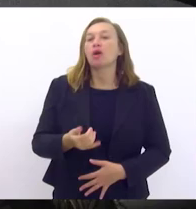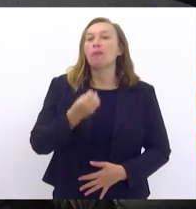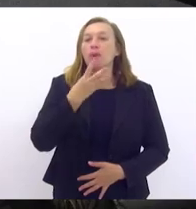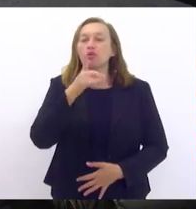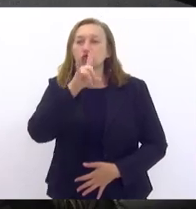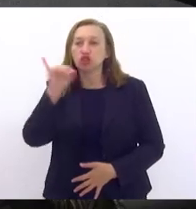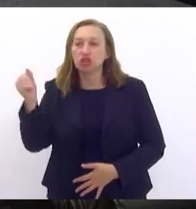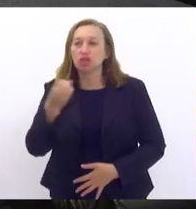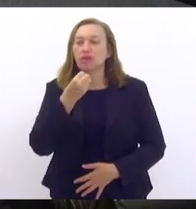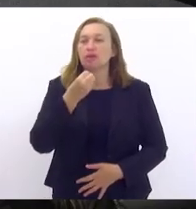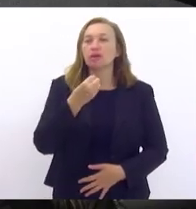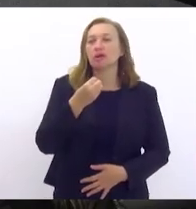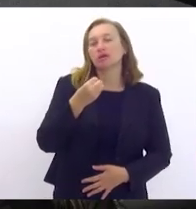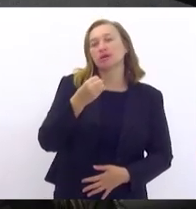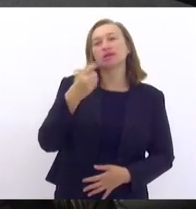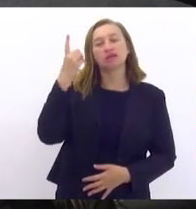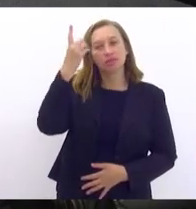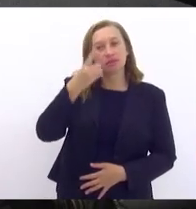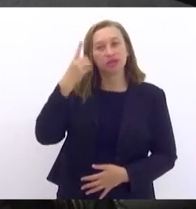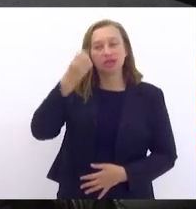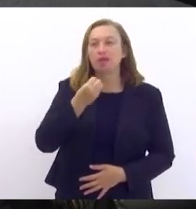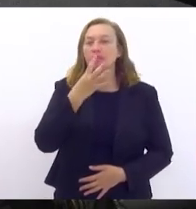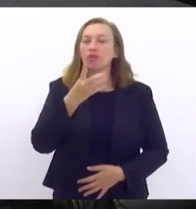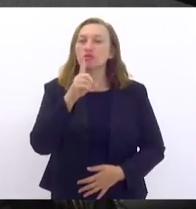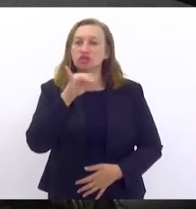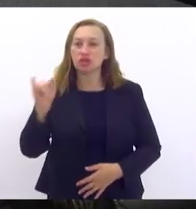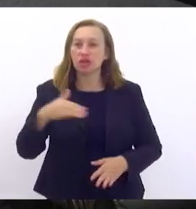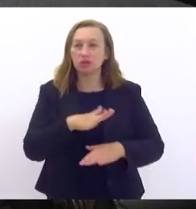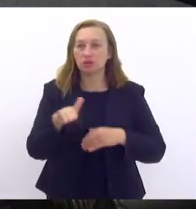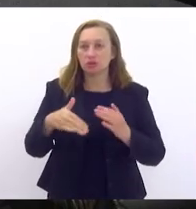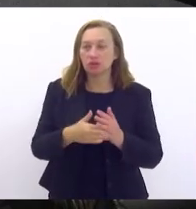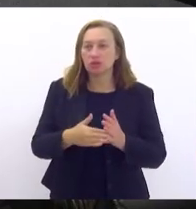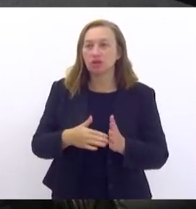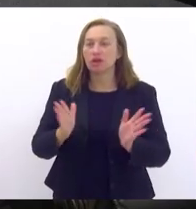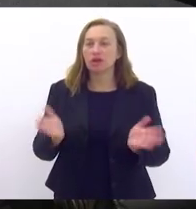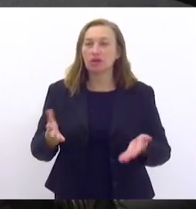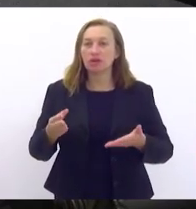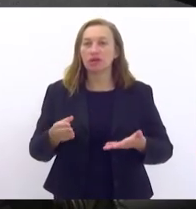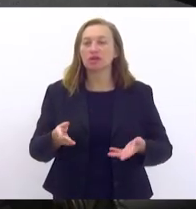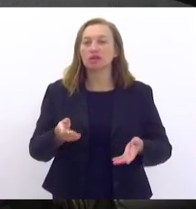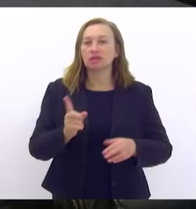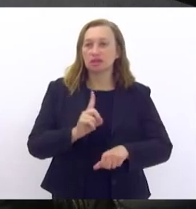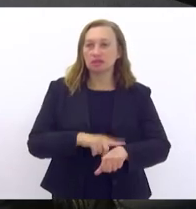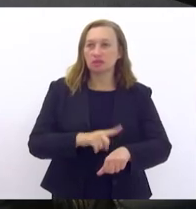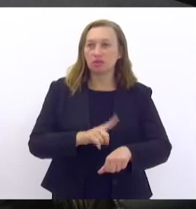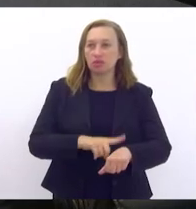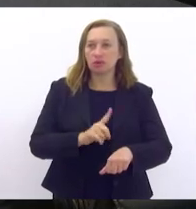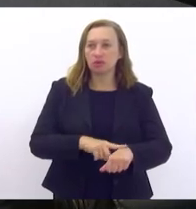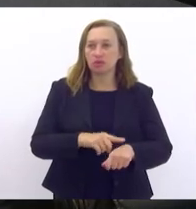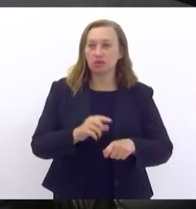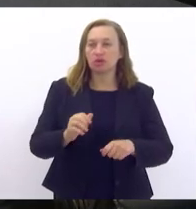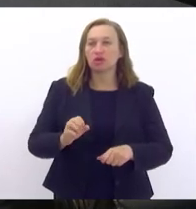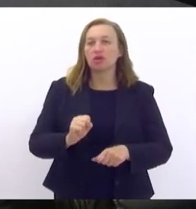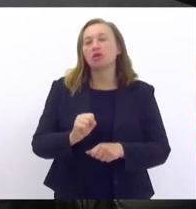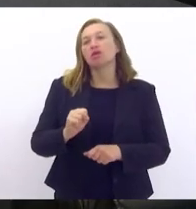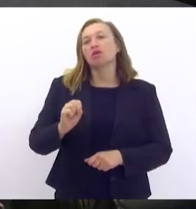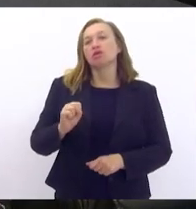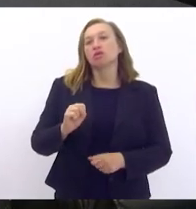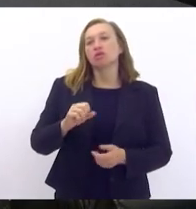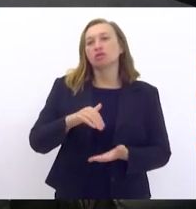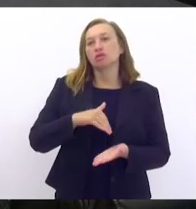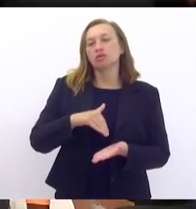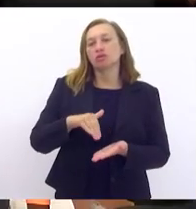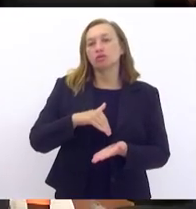Bom dia a todos assim como pronunciado passamos a palavra neste momento ao subdiretor Geral do